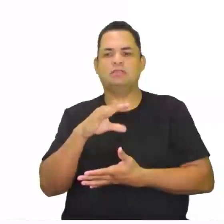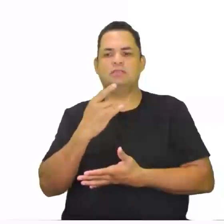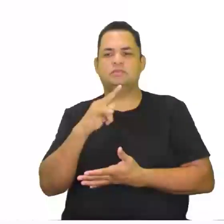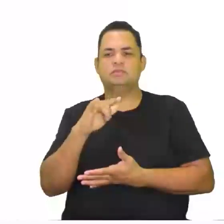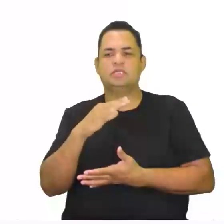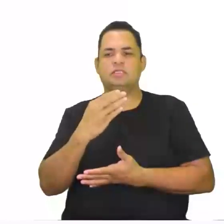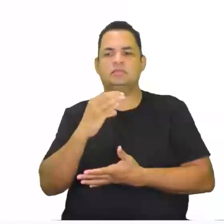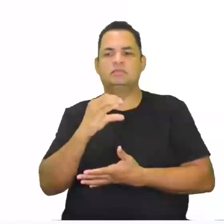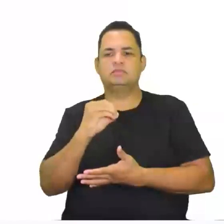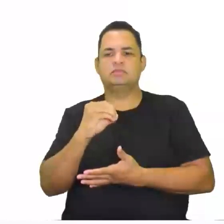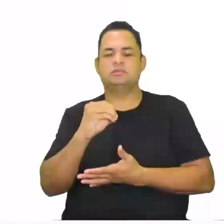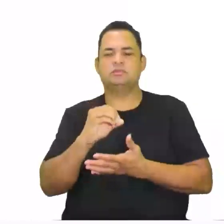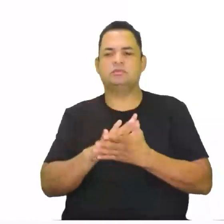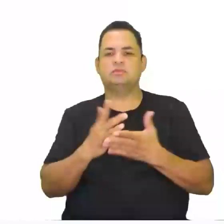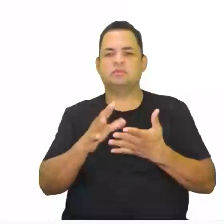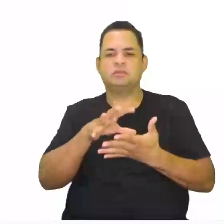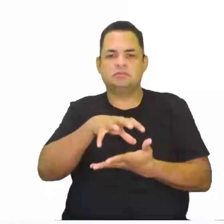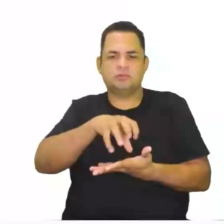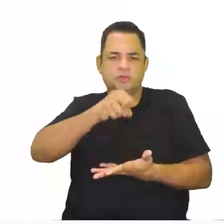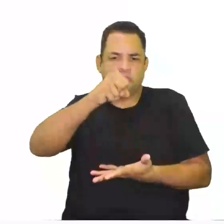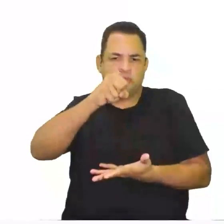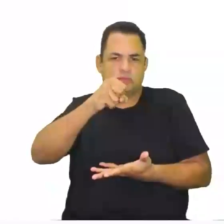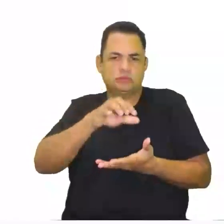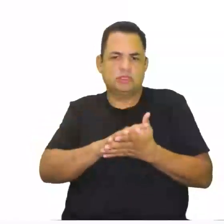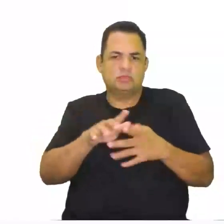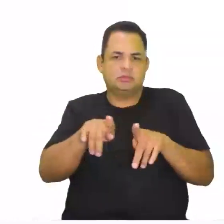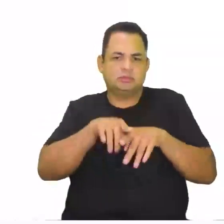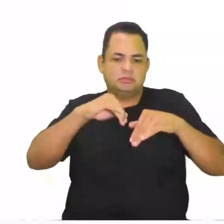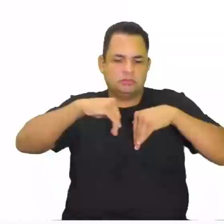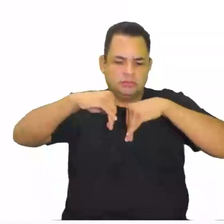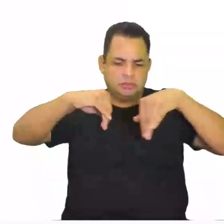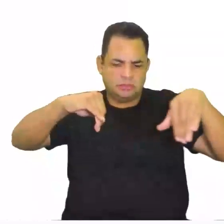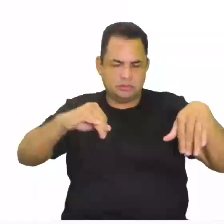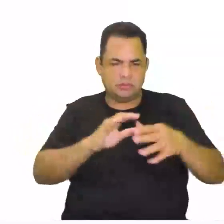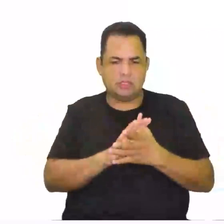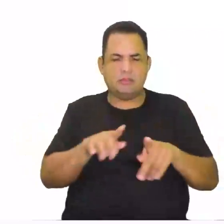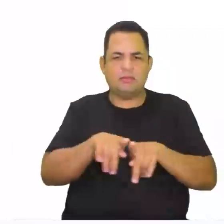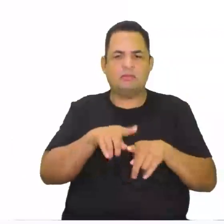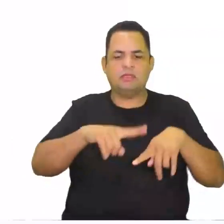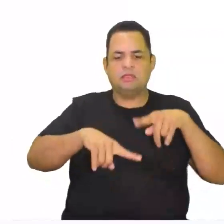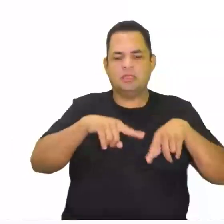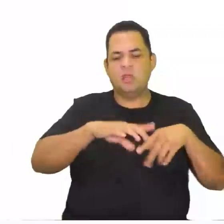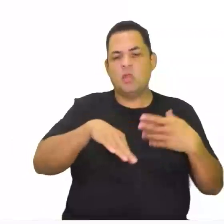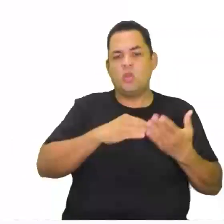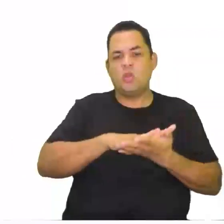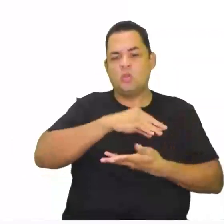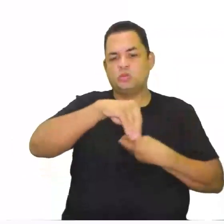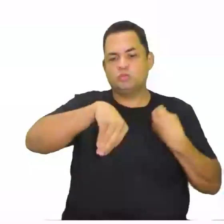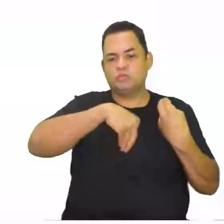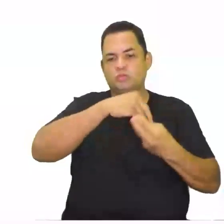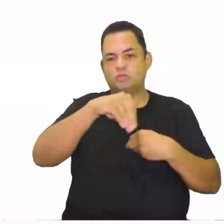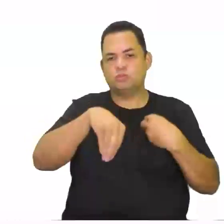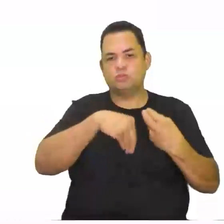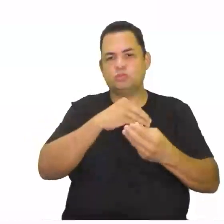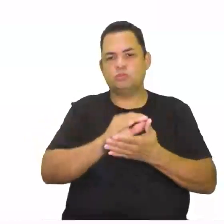desaromatização, aonde vão ser retirados também com o uso de solvente os nossos